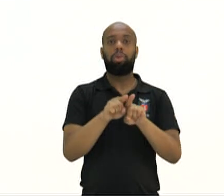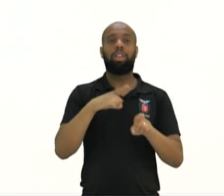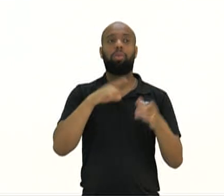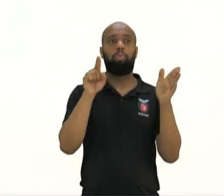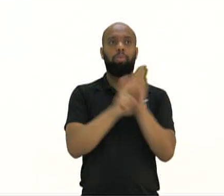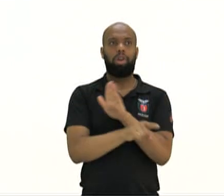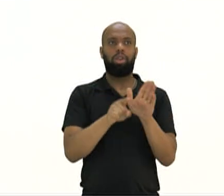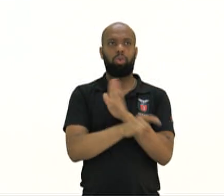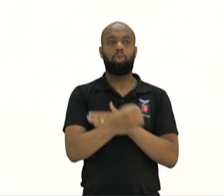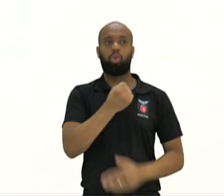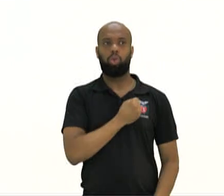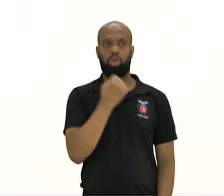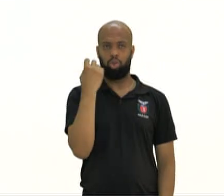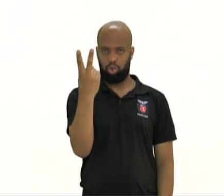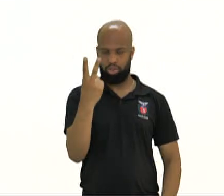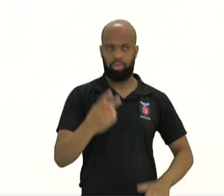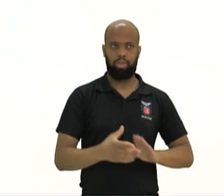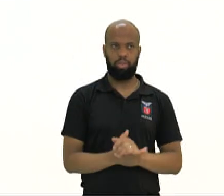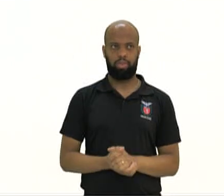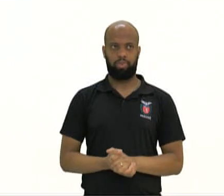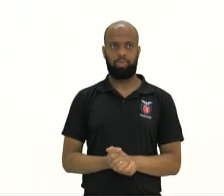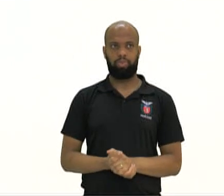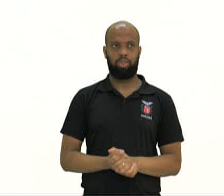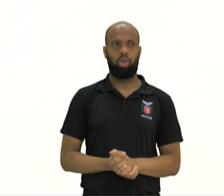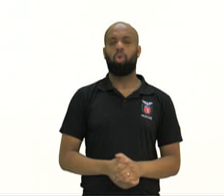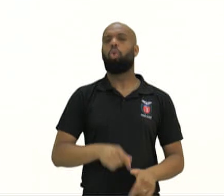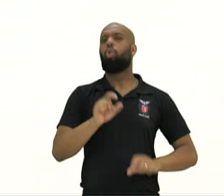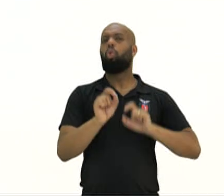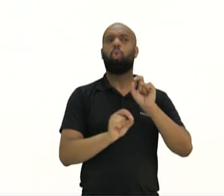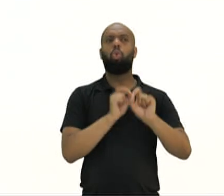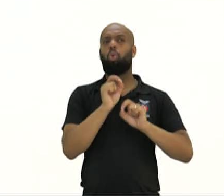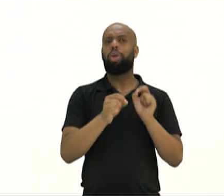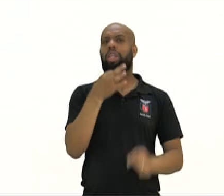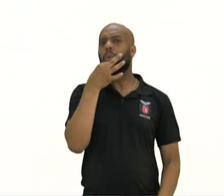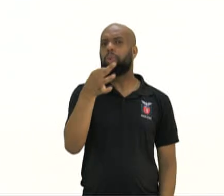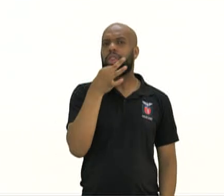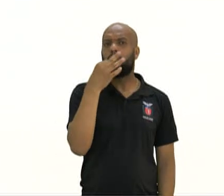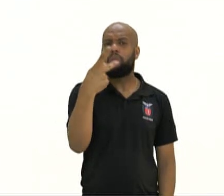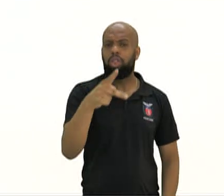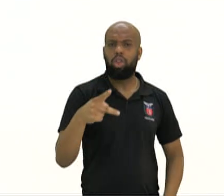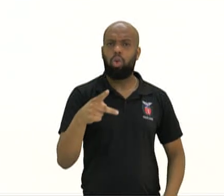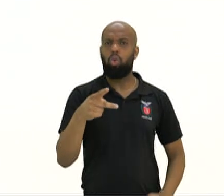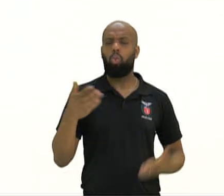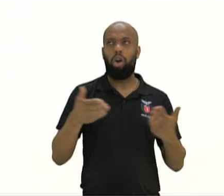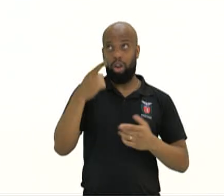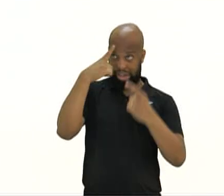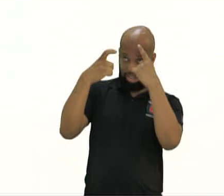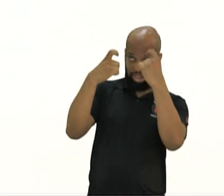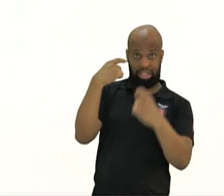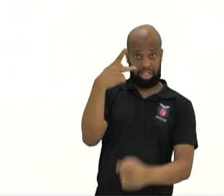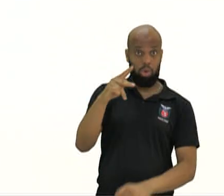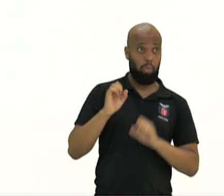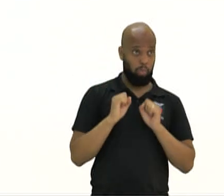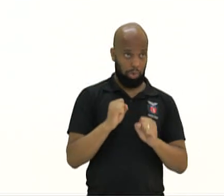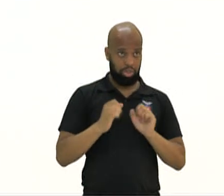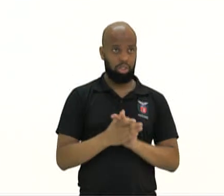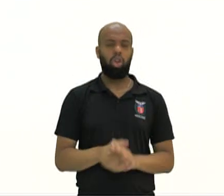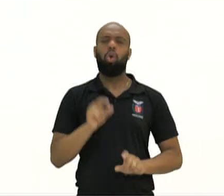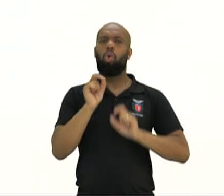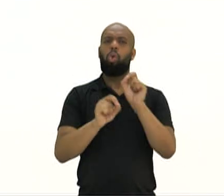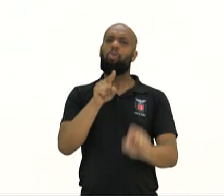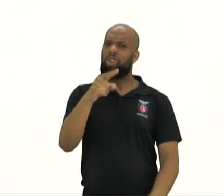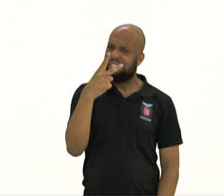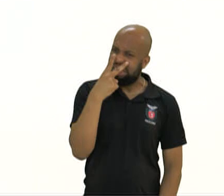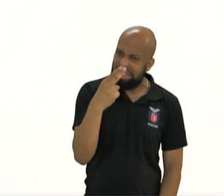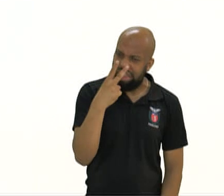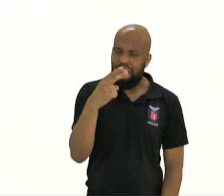2. What may the picture below represent? Na opinião de vocês, usem aí a criatividade. O que vocês